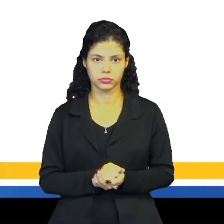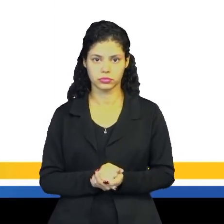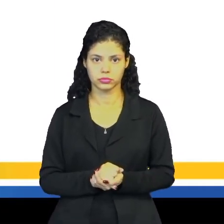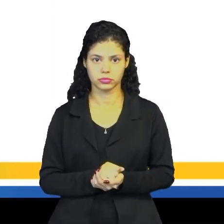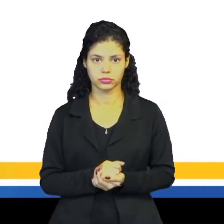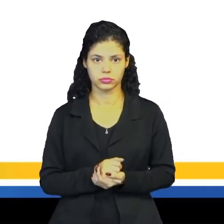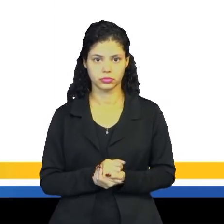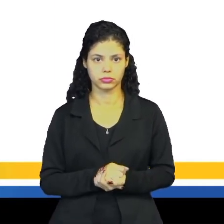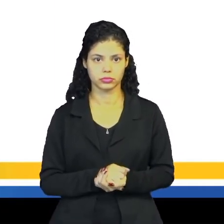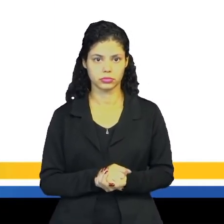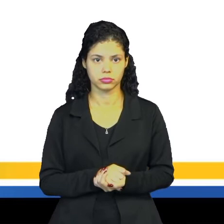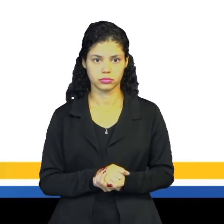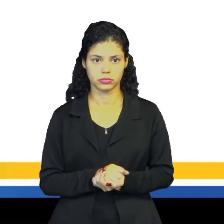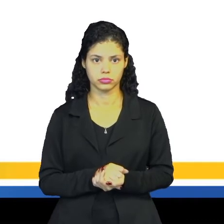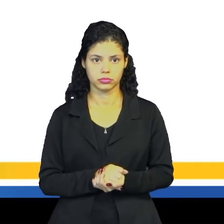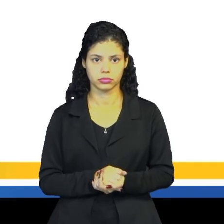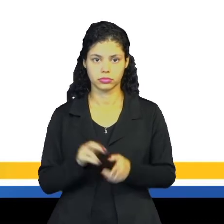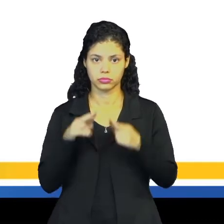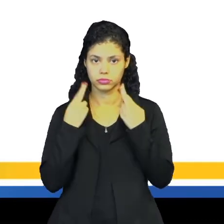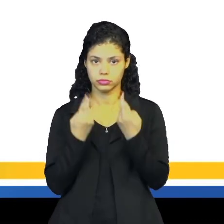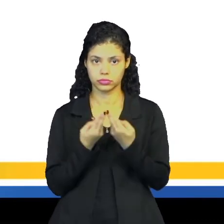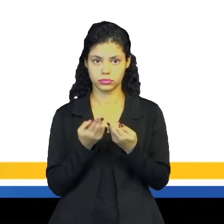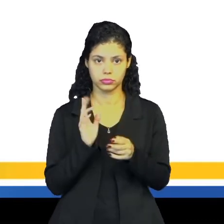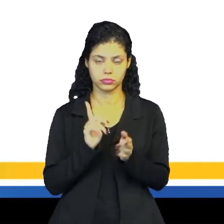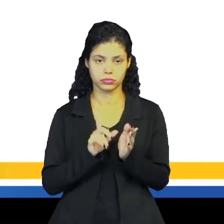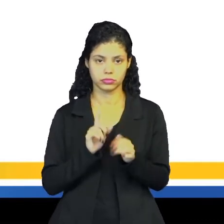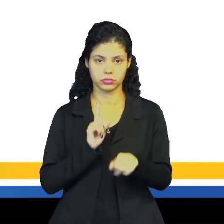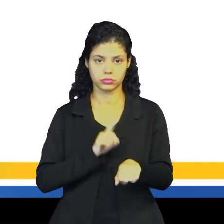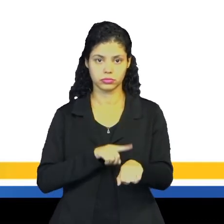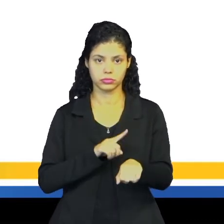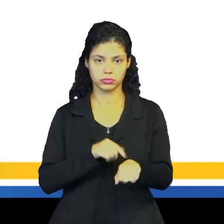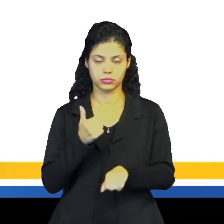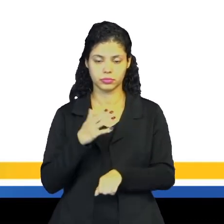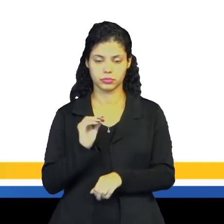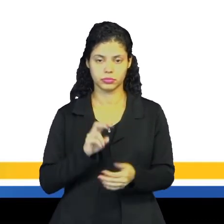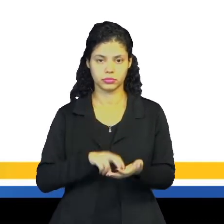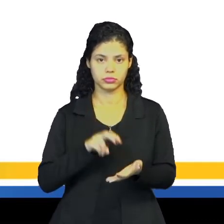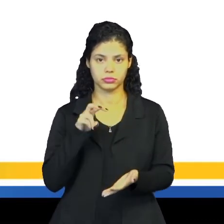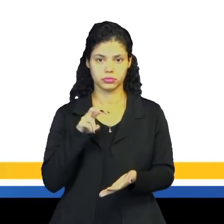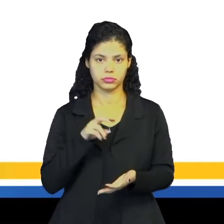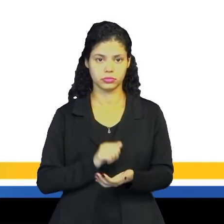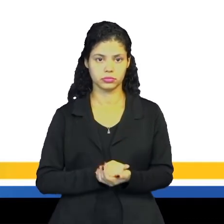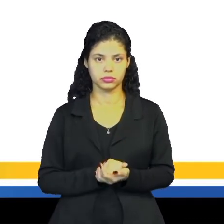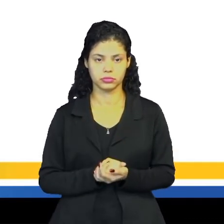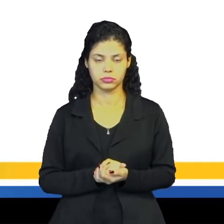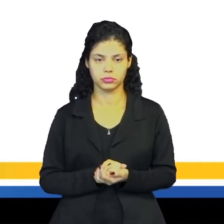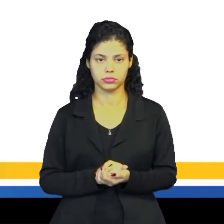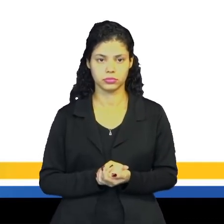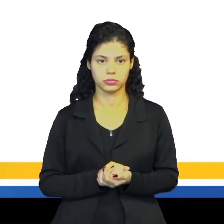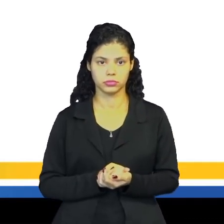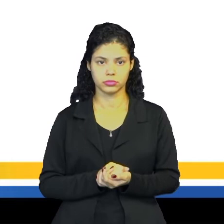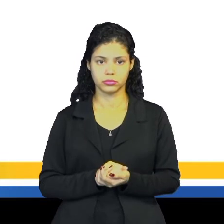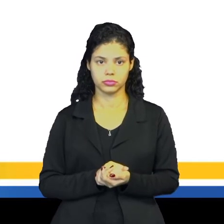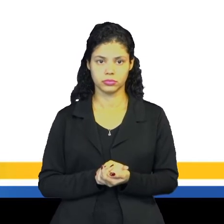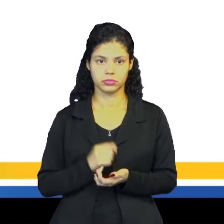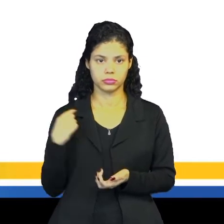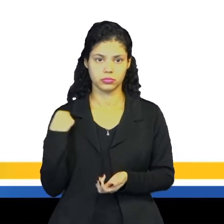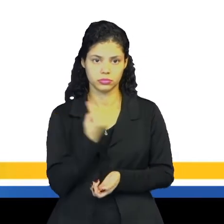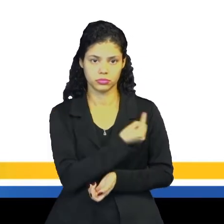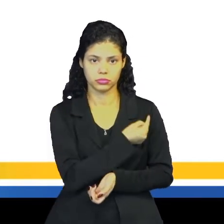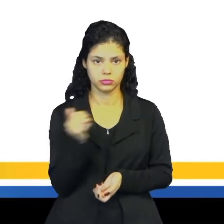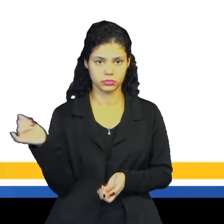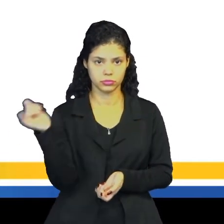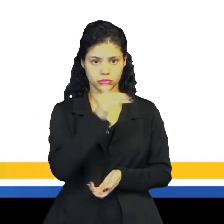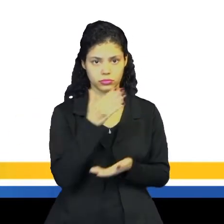at 10 a.m. A reunião vai começar às 10 horas da manhã. Our flight arrived at 9 o'clock.